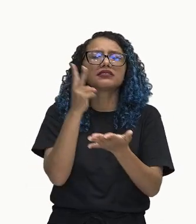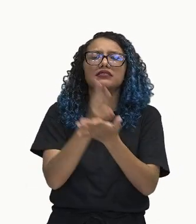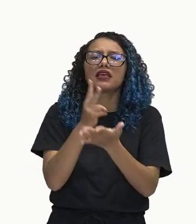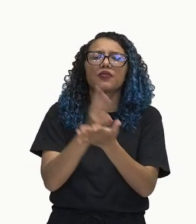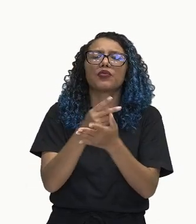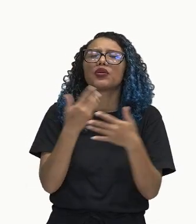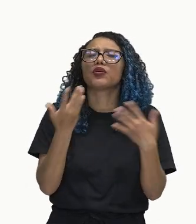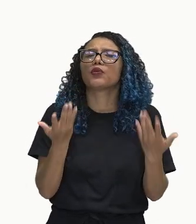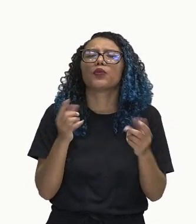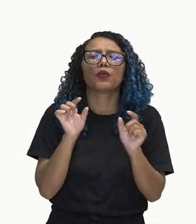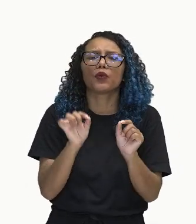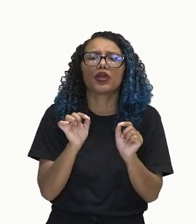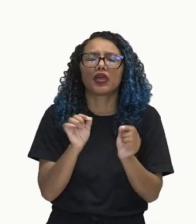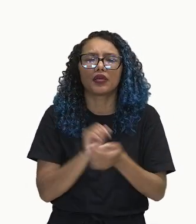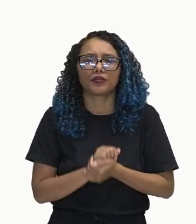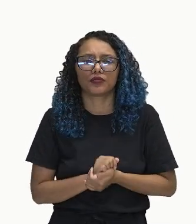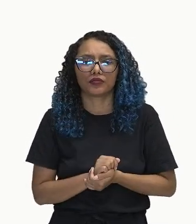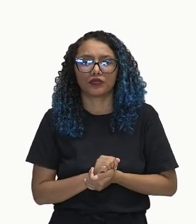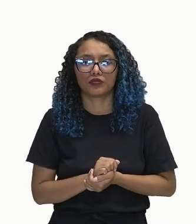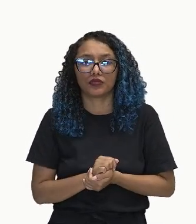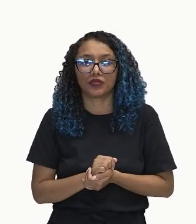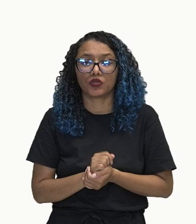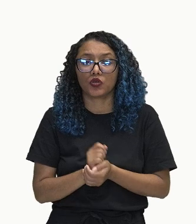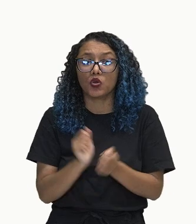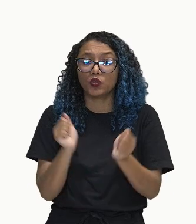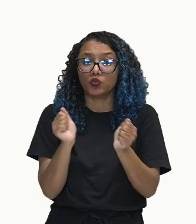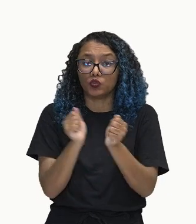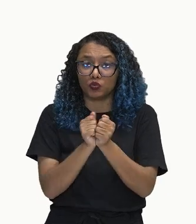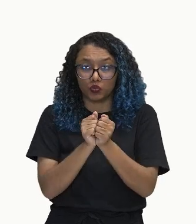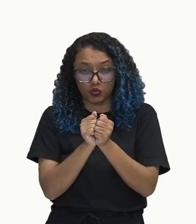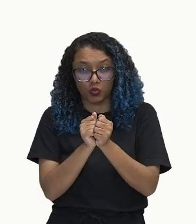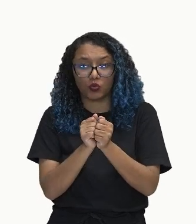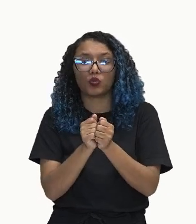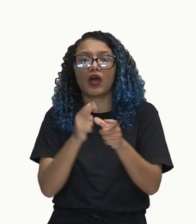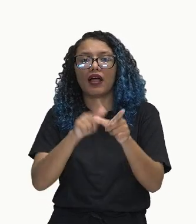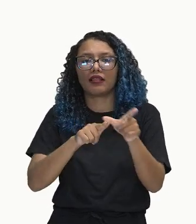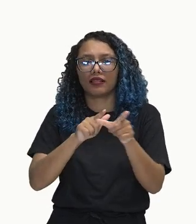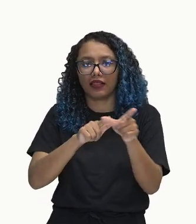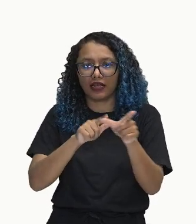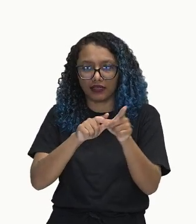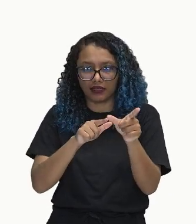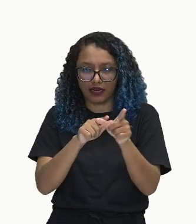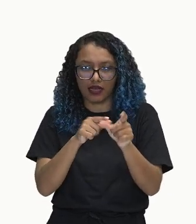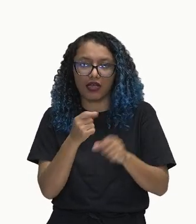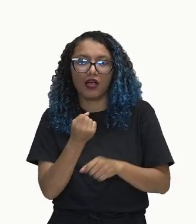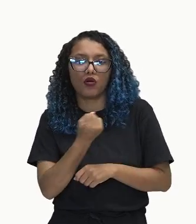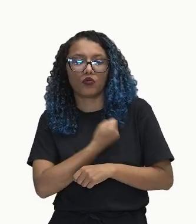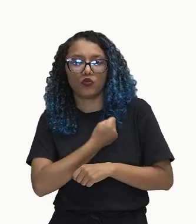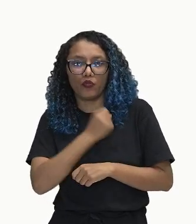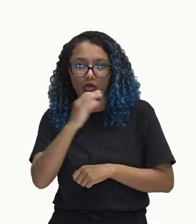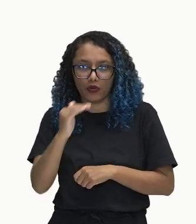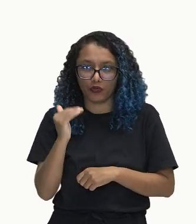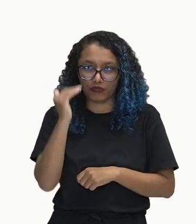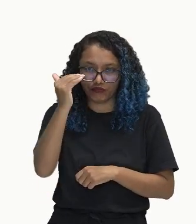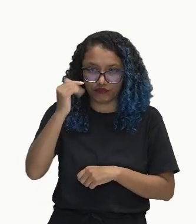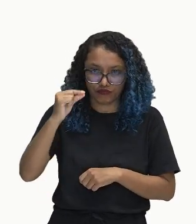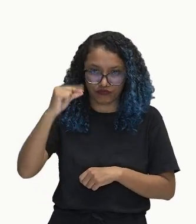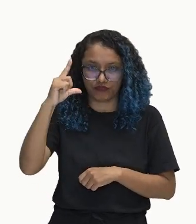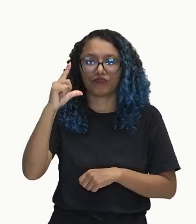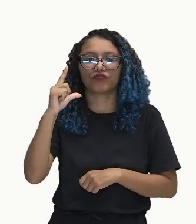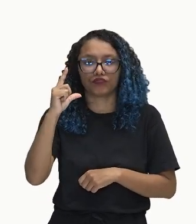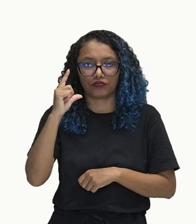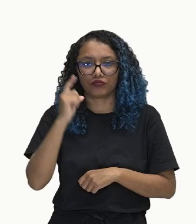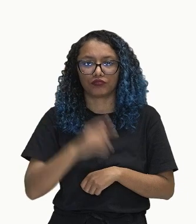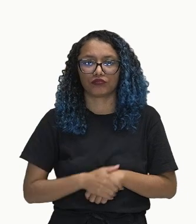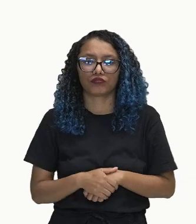que está acompanhado da variável de maior expoente. Aqui nesse caso, então, como ele é do terceiro grau, o